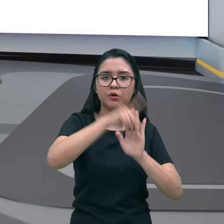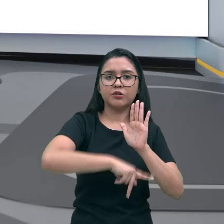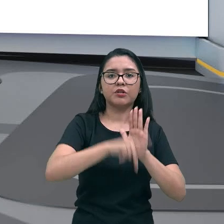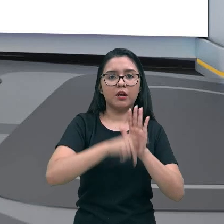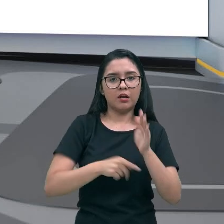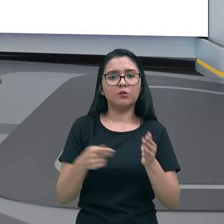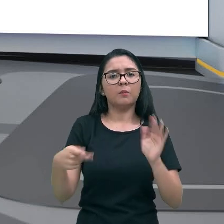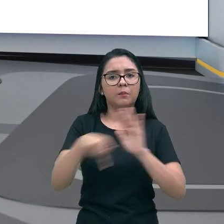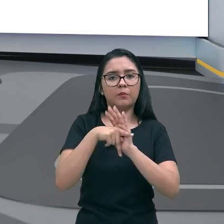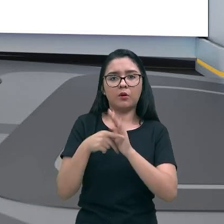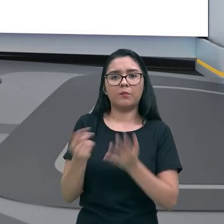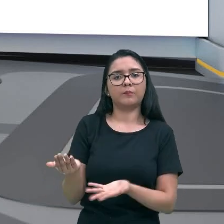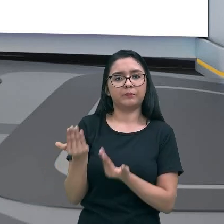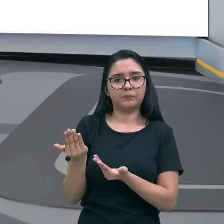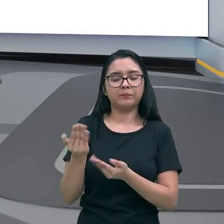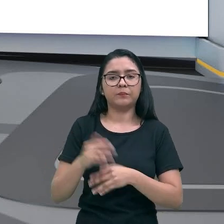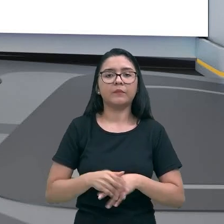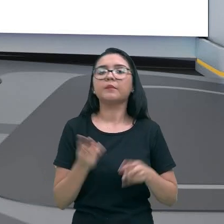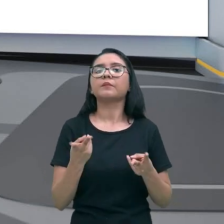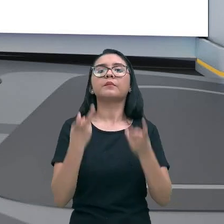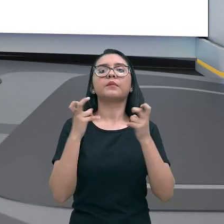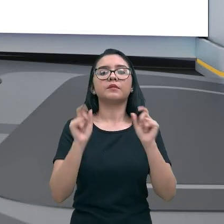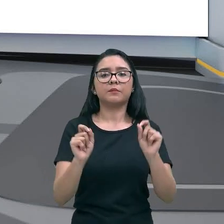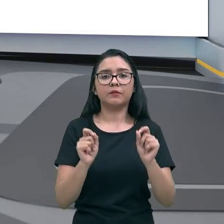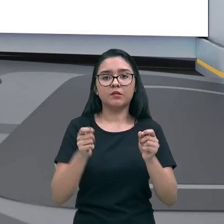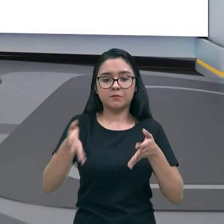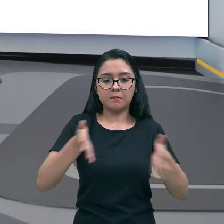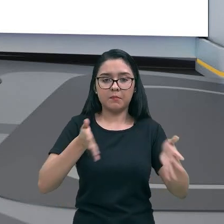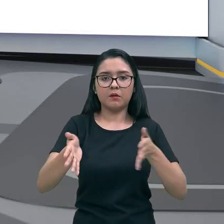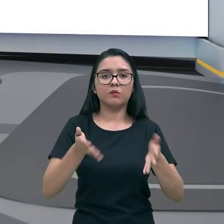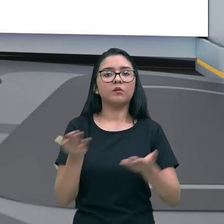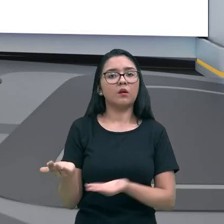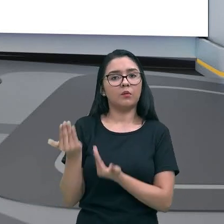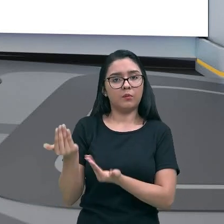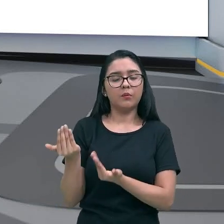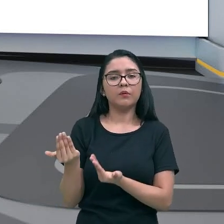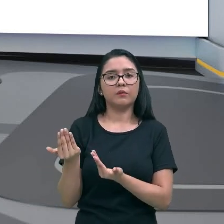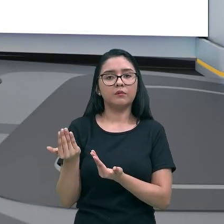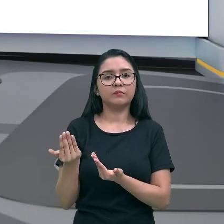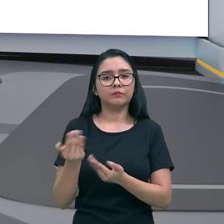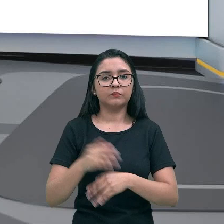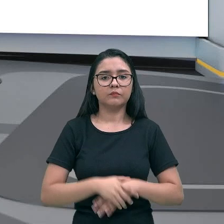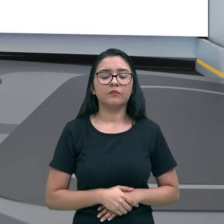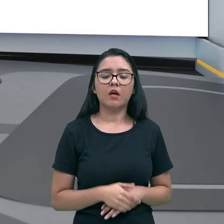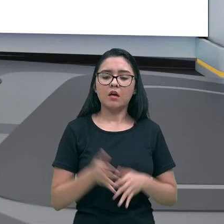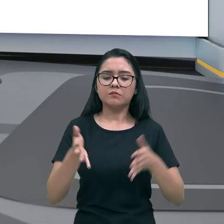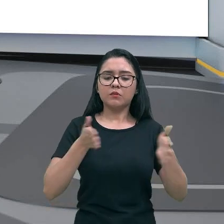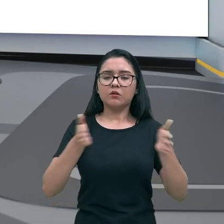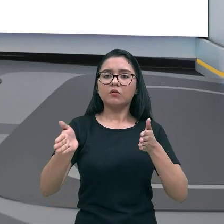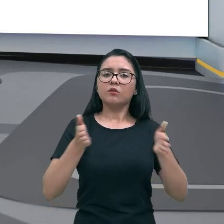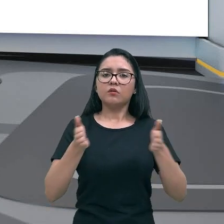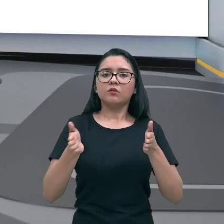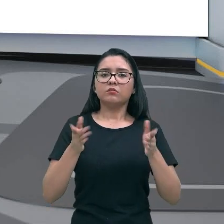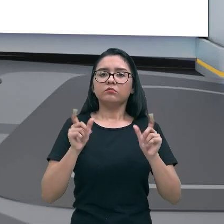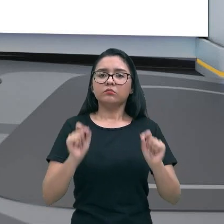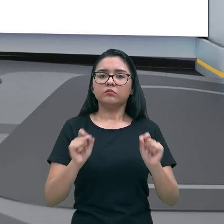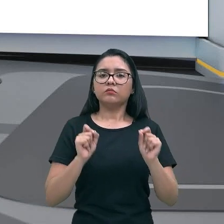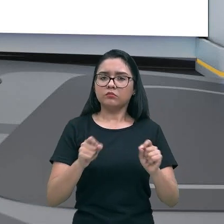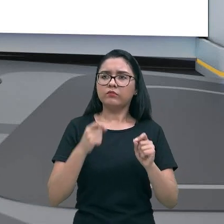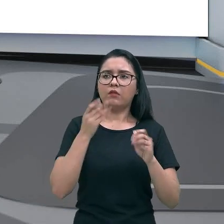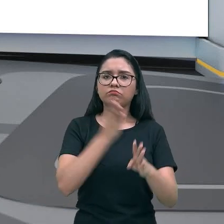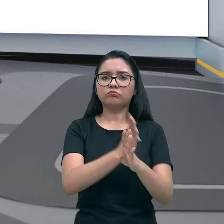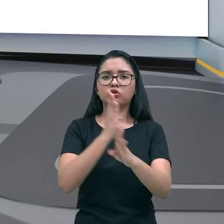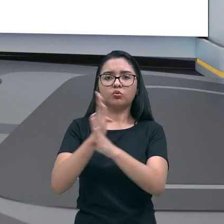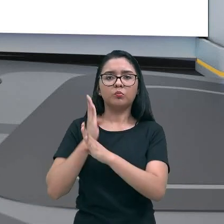aprendiz. Então, notem que esse momento da adolescência, ele é aquele momento do interstício